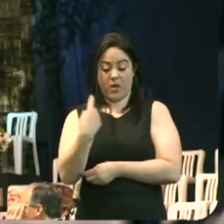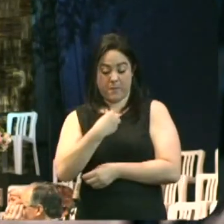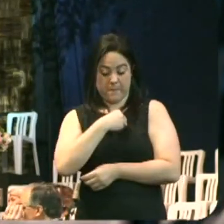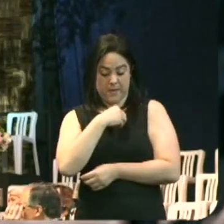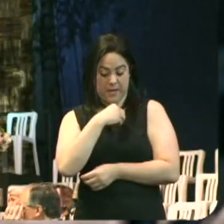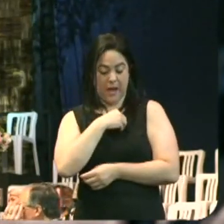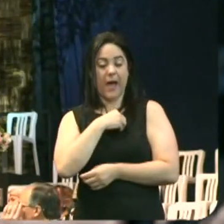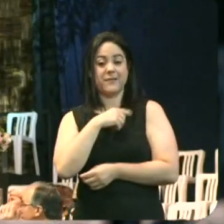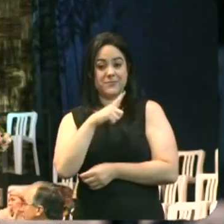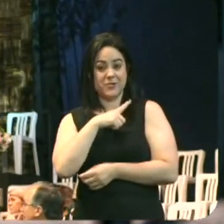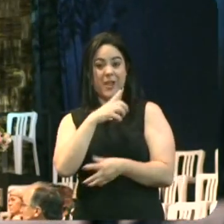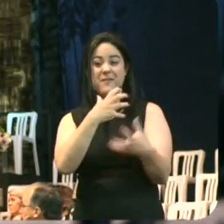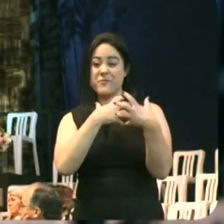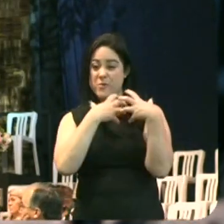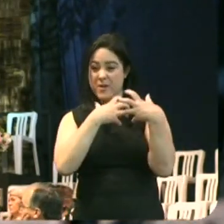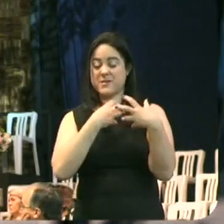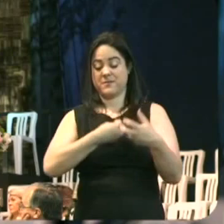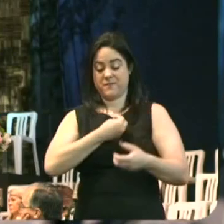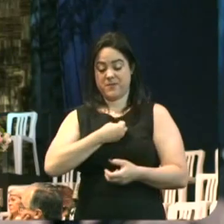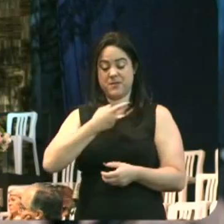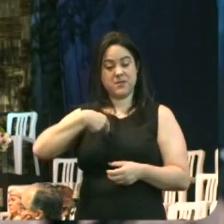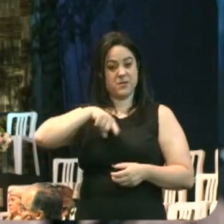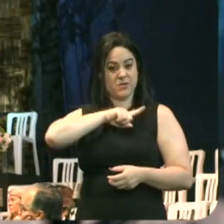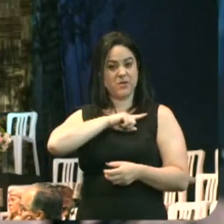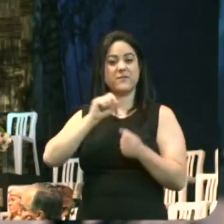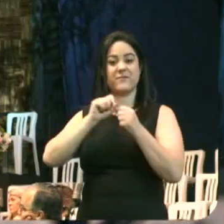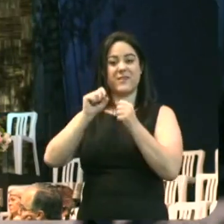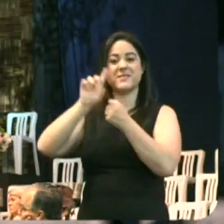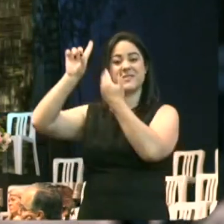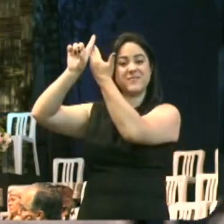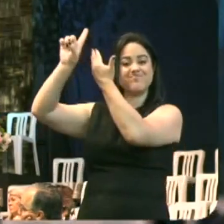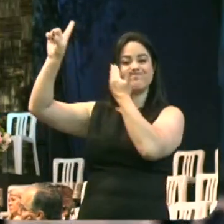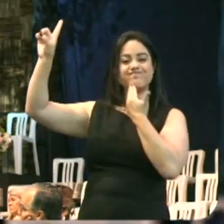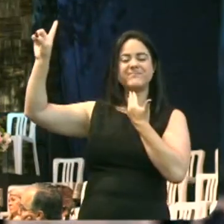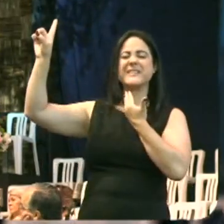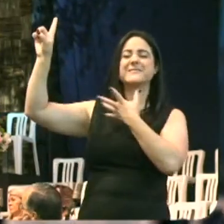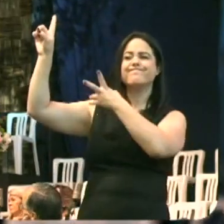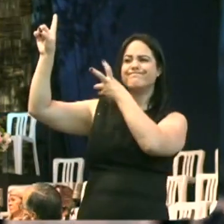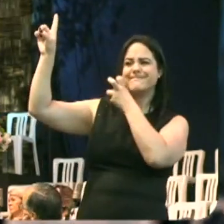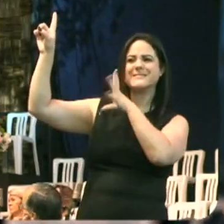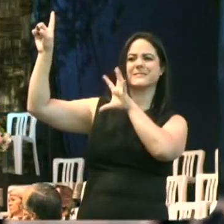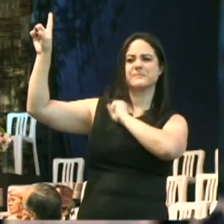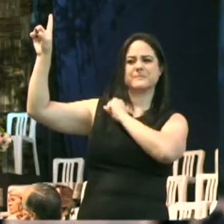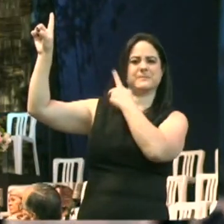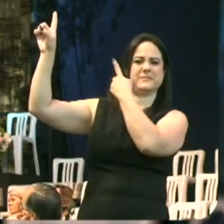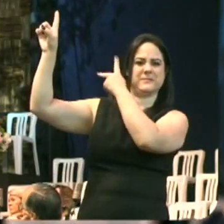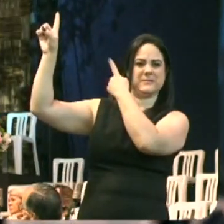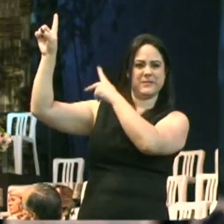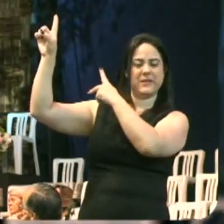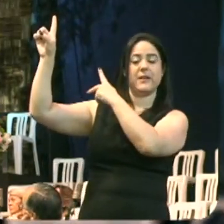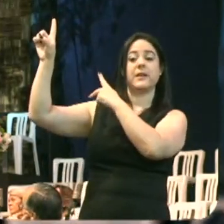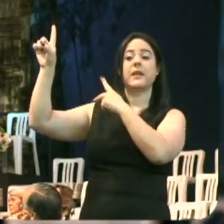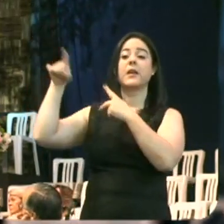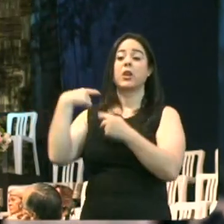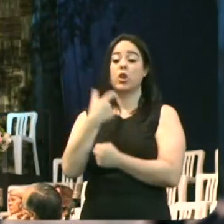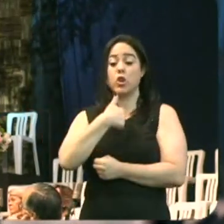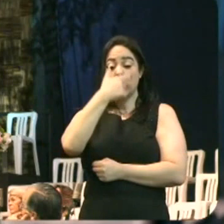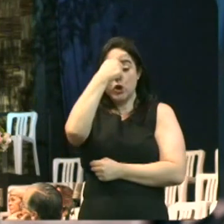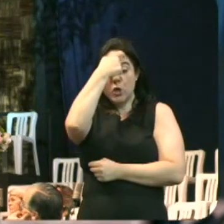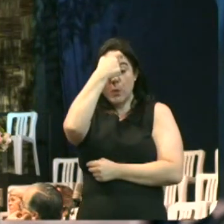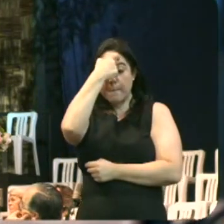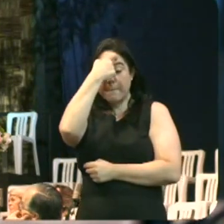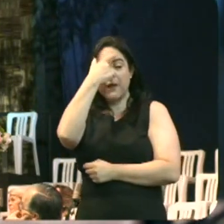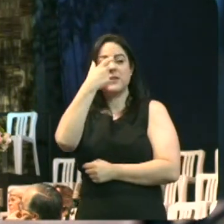pecados afetam a nossa vida e nos afastam do amor do Pai. E a nossa